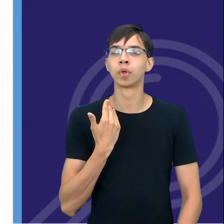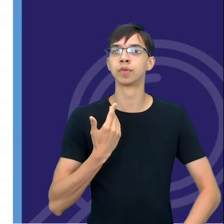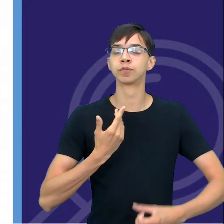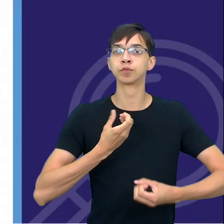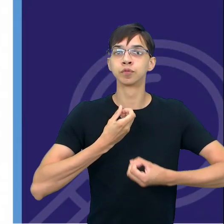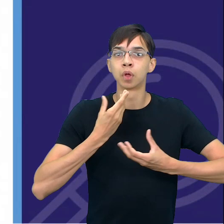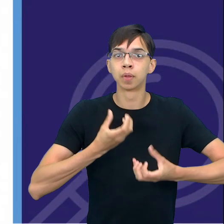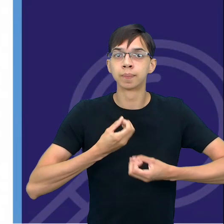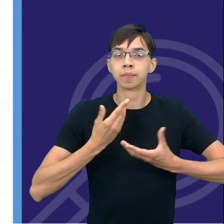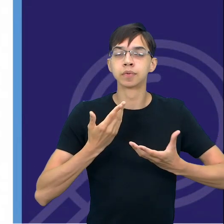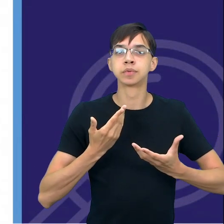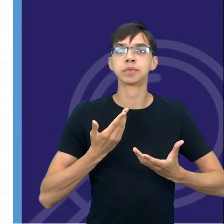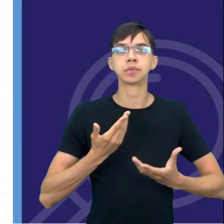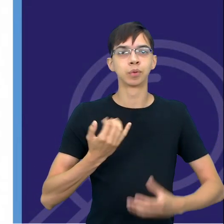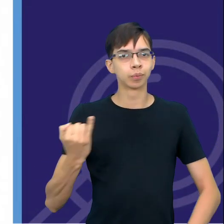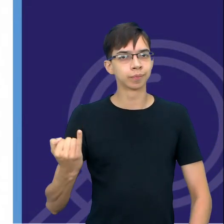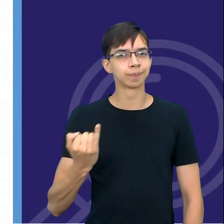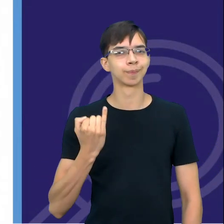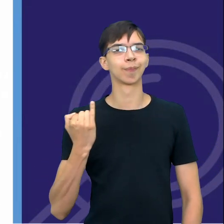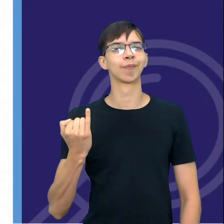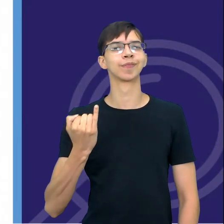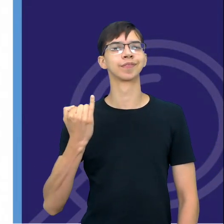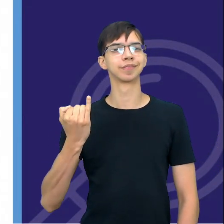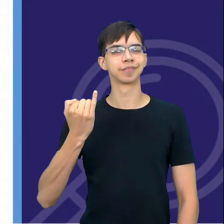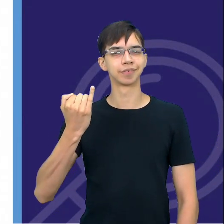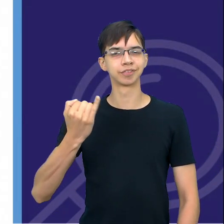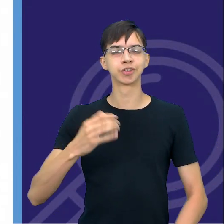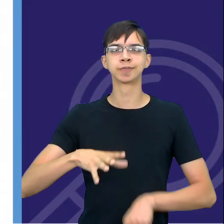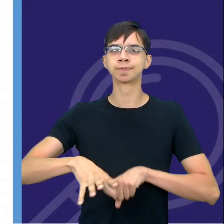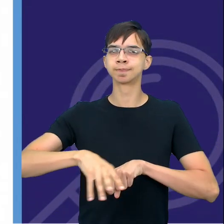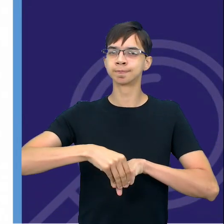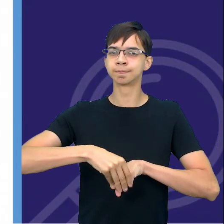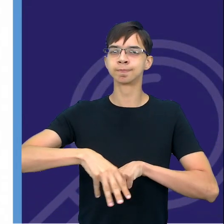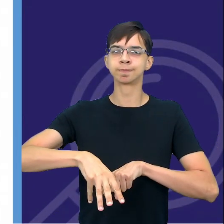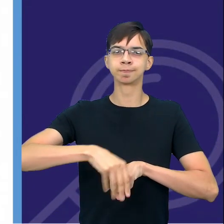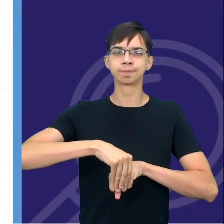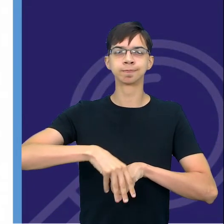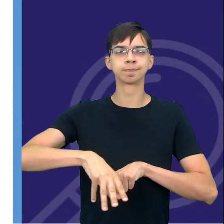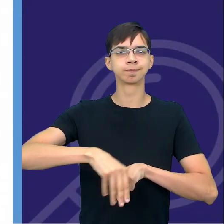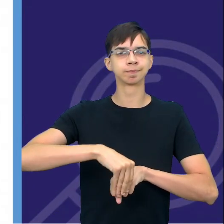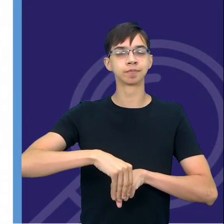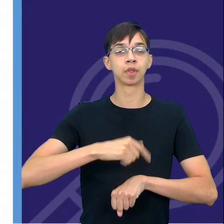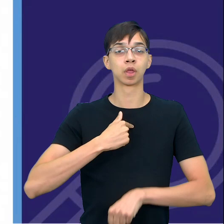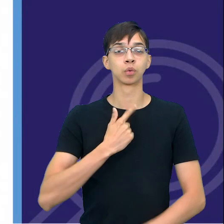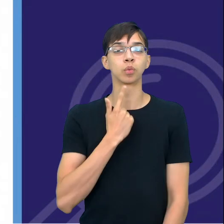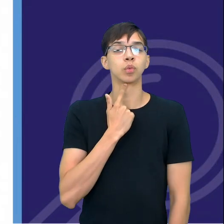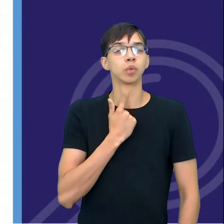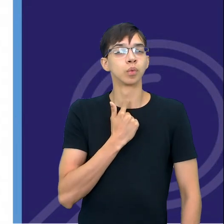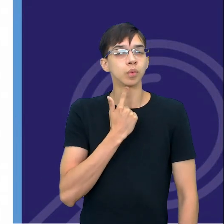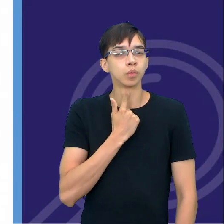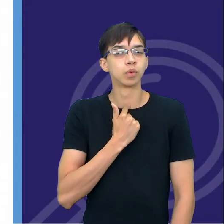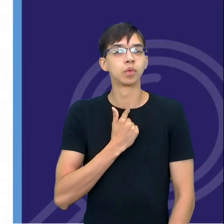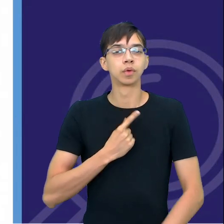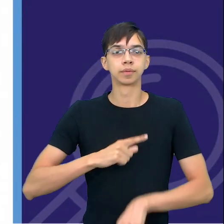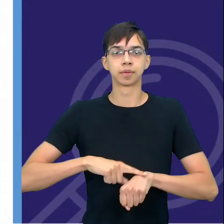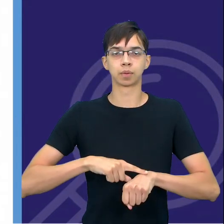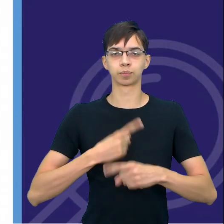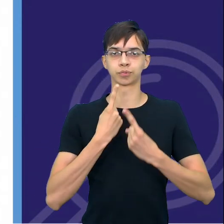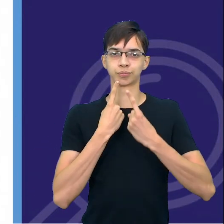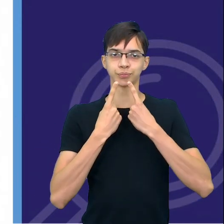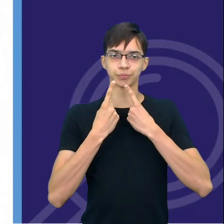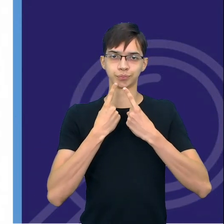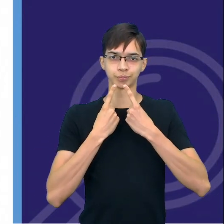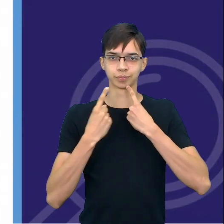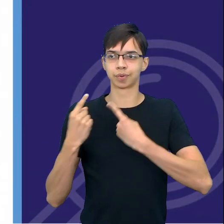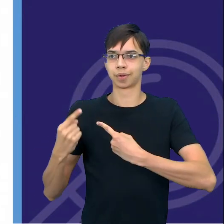obter nessas formações. Era algo que eu tinha muita vontade, assim, de ter momentos de diálogo como esse que a gente